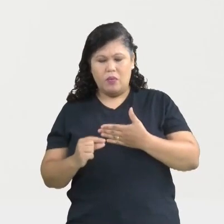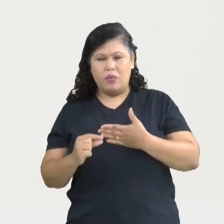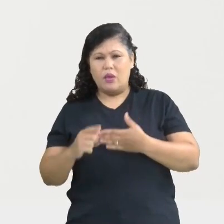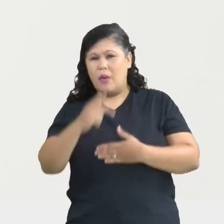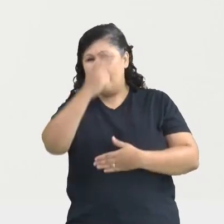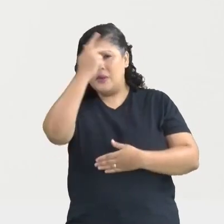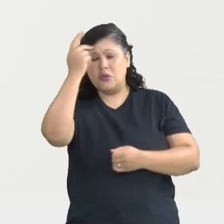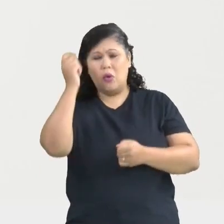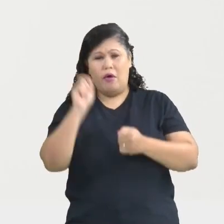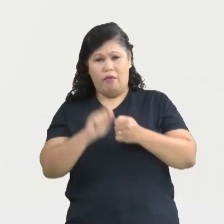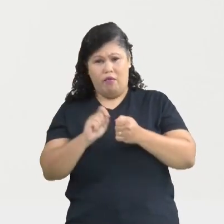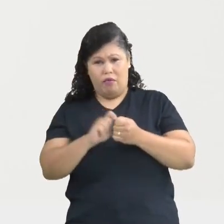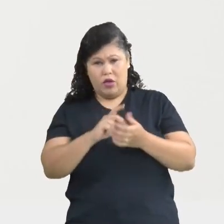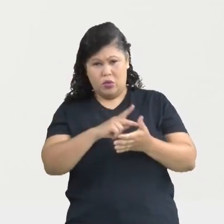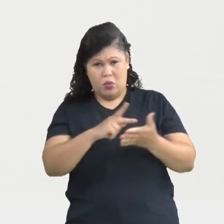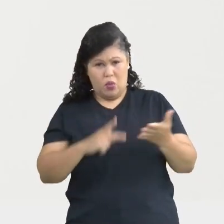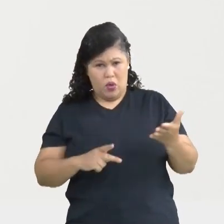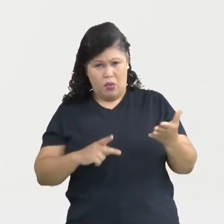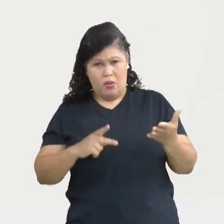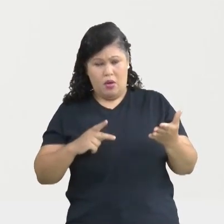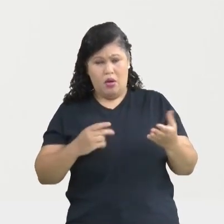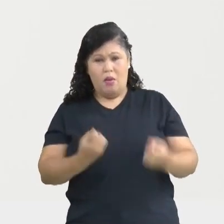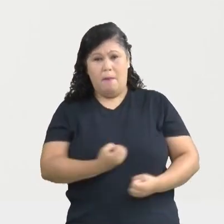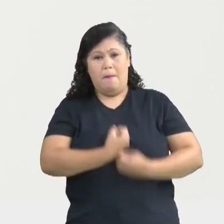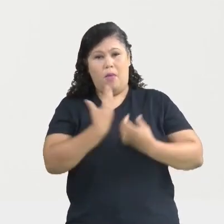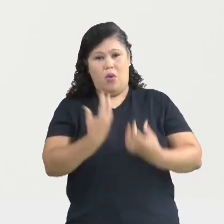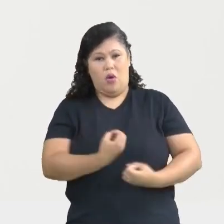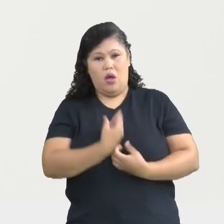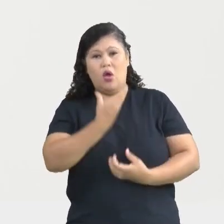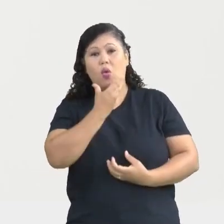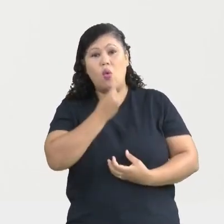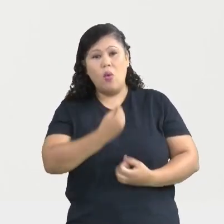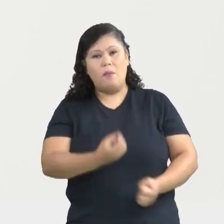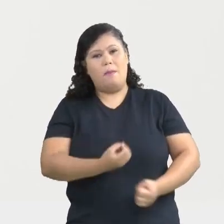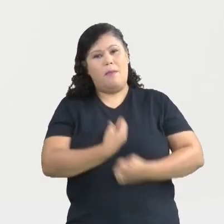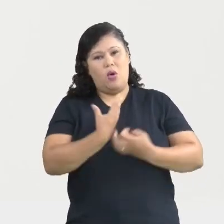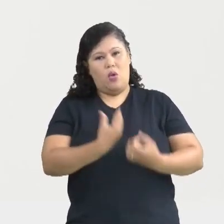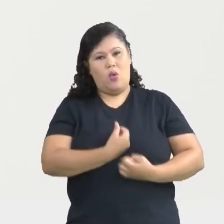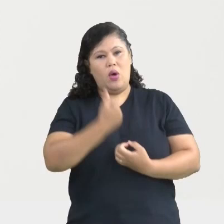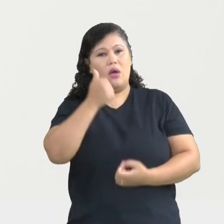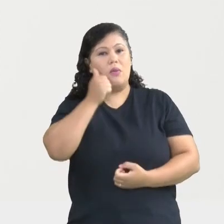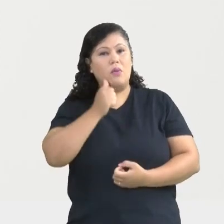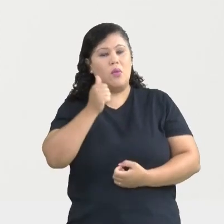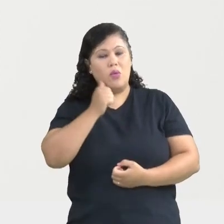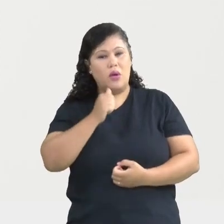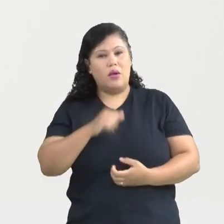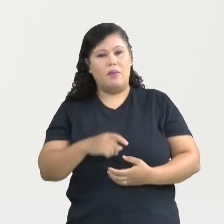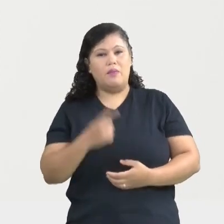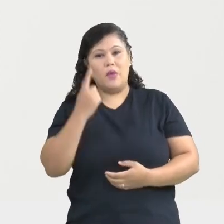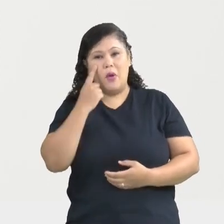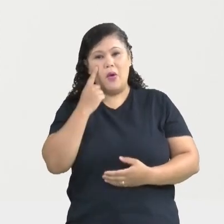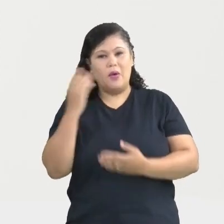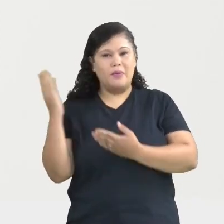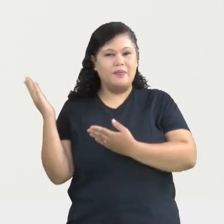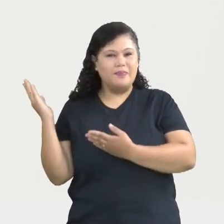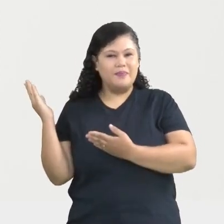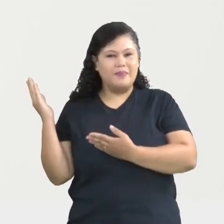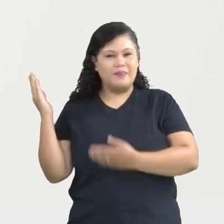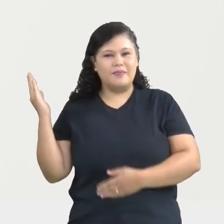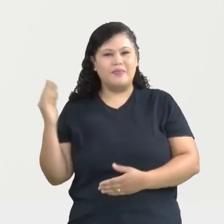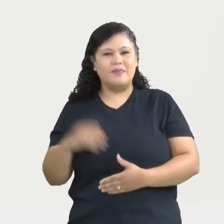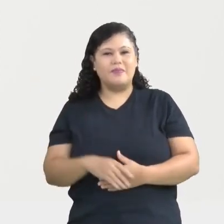poeta ou a poetisa. E a resposta da questão é Marta Medeiros. Vamos para o nosso